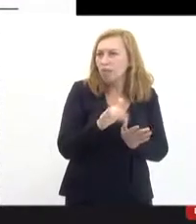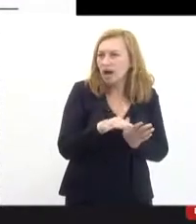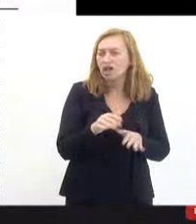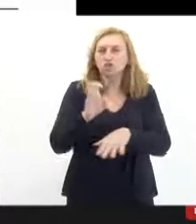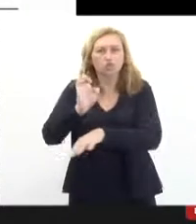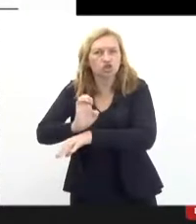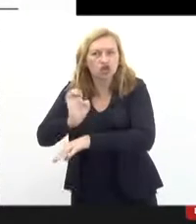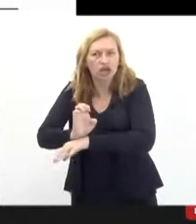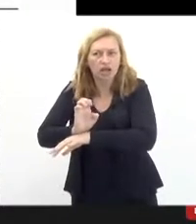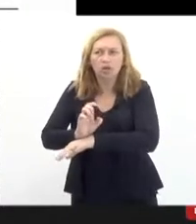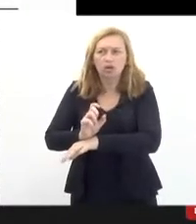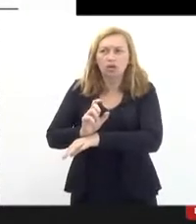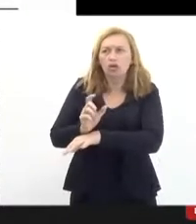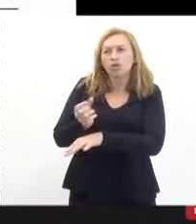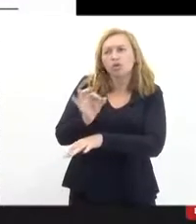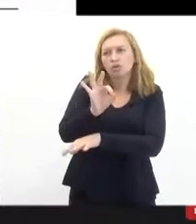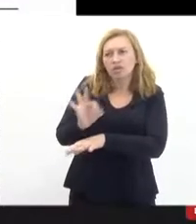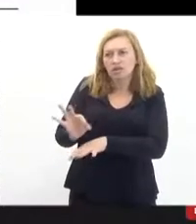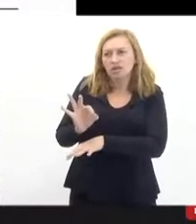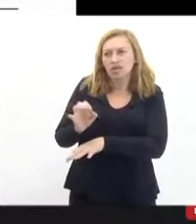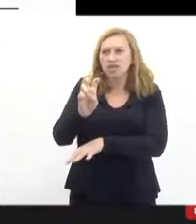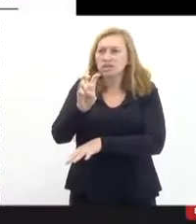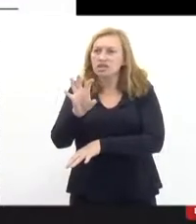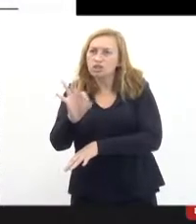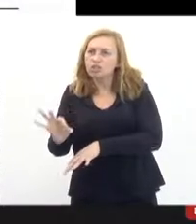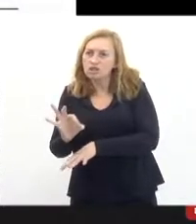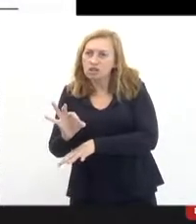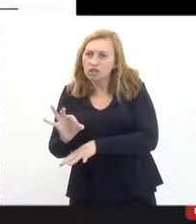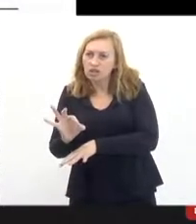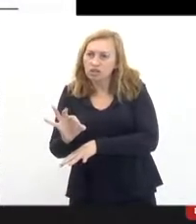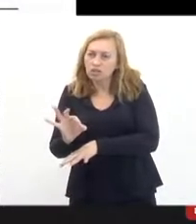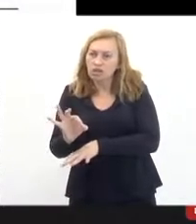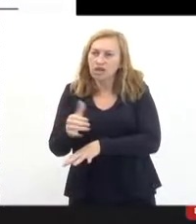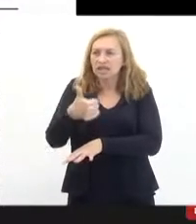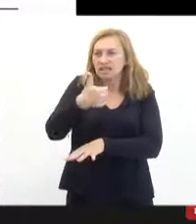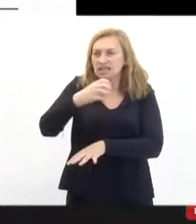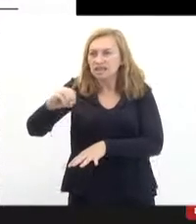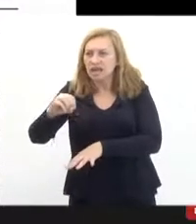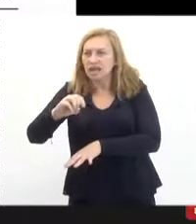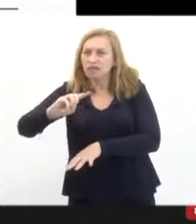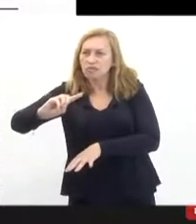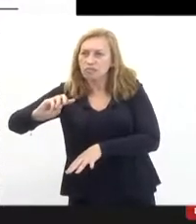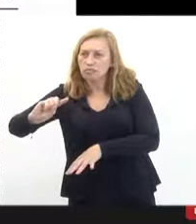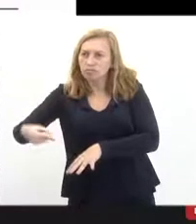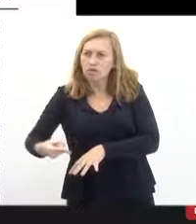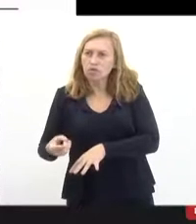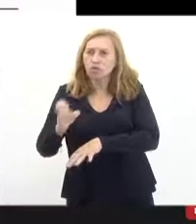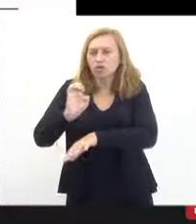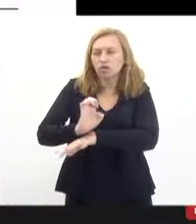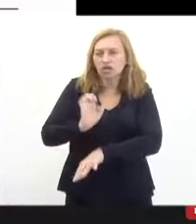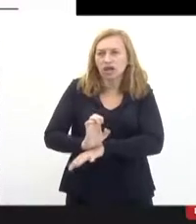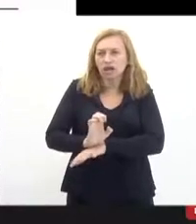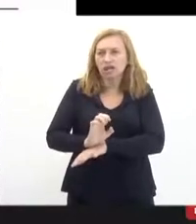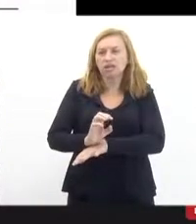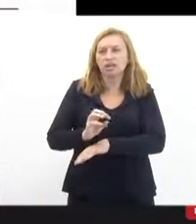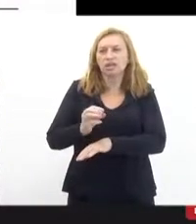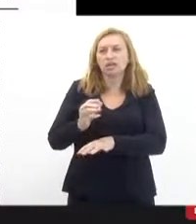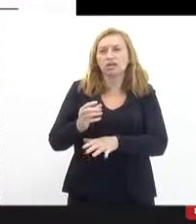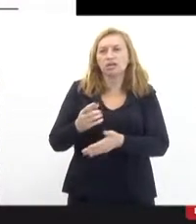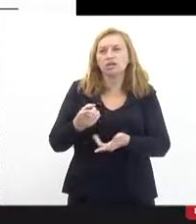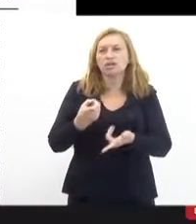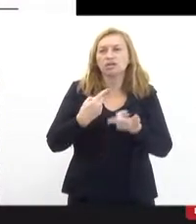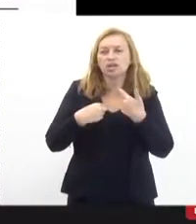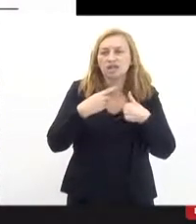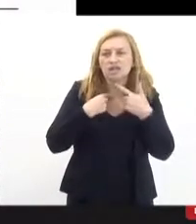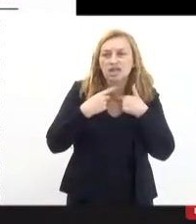o percentual redutor de 5%, ou seja, um crédito de 100 mil, o Estado aqui está sinalizando que ele tem a expectativa de